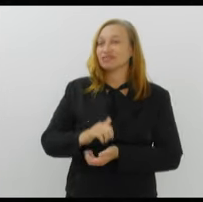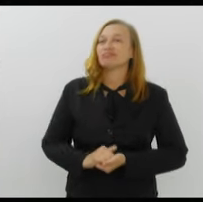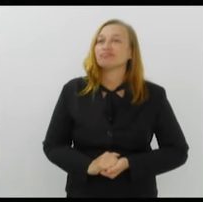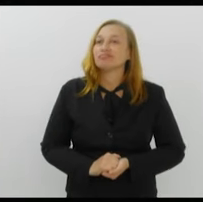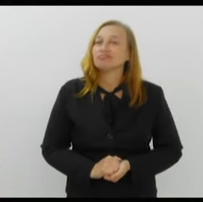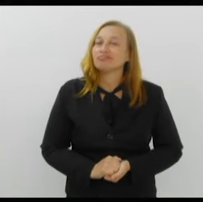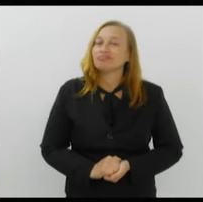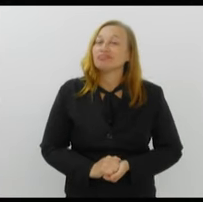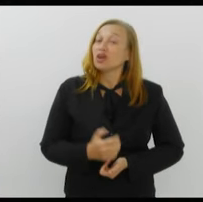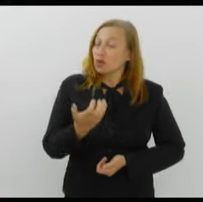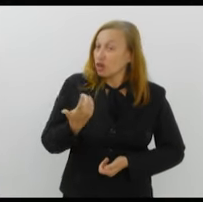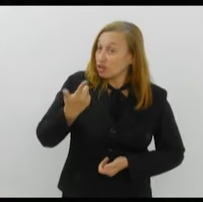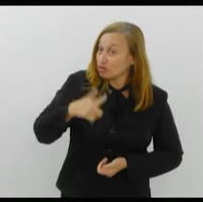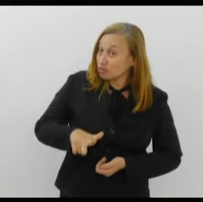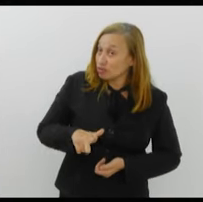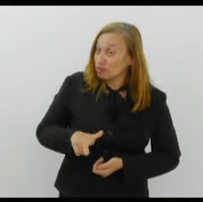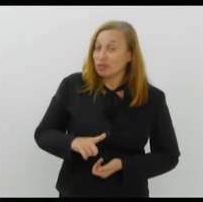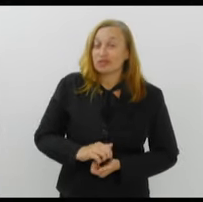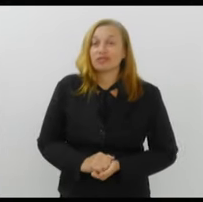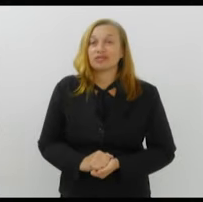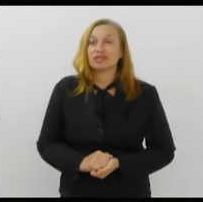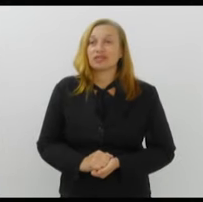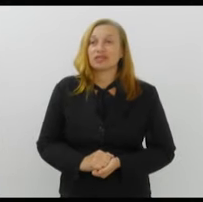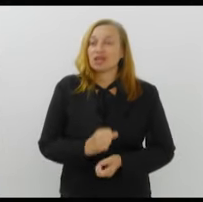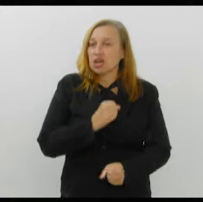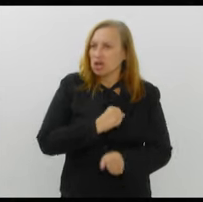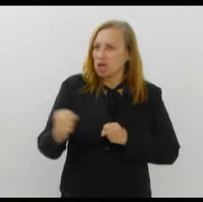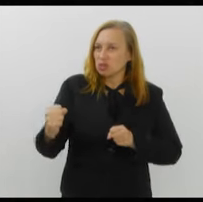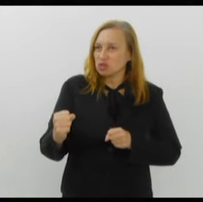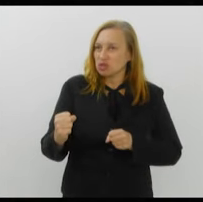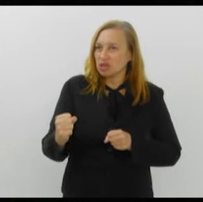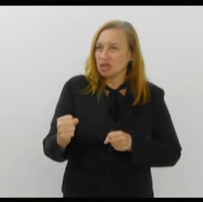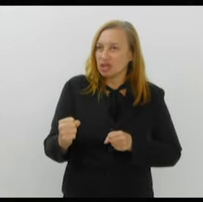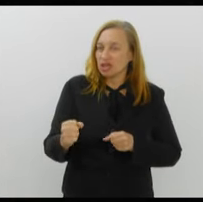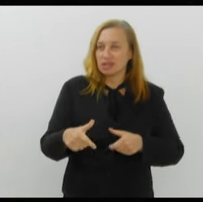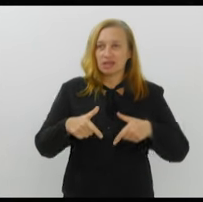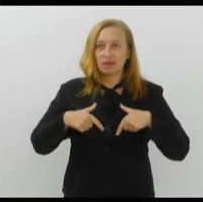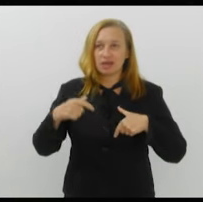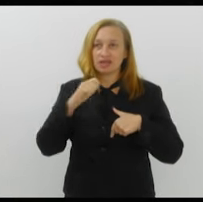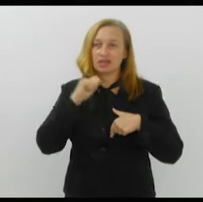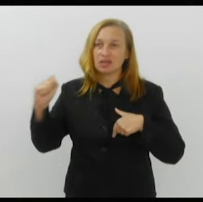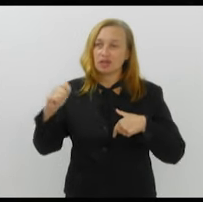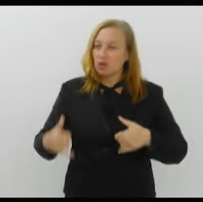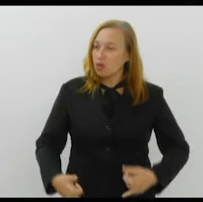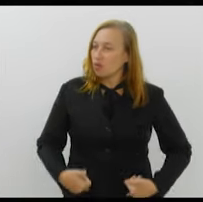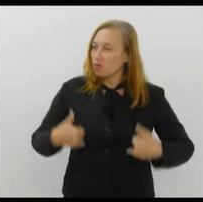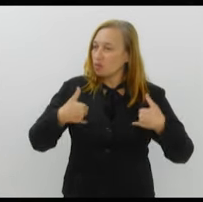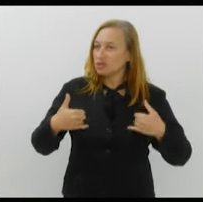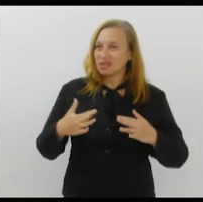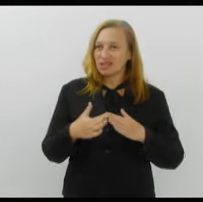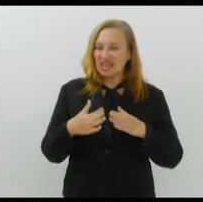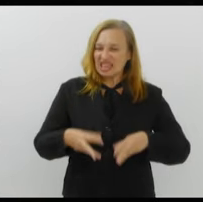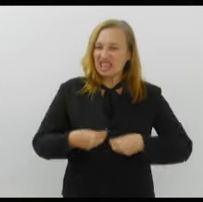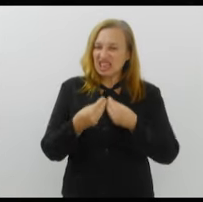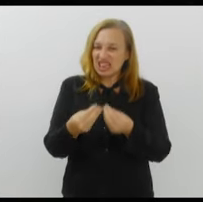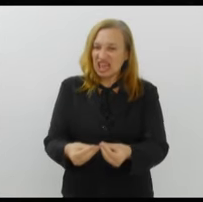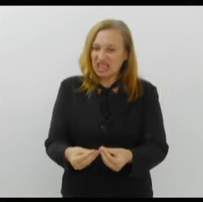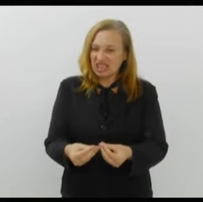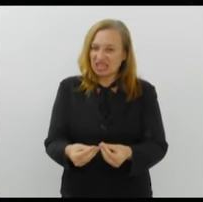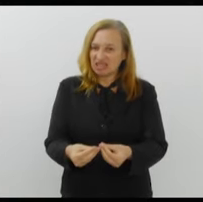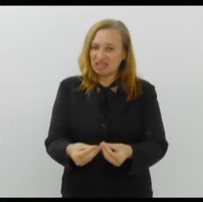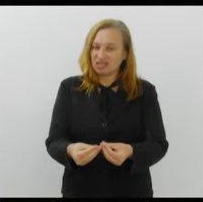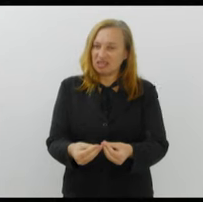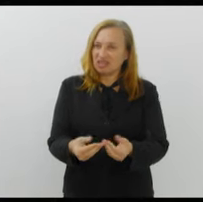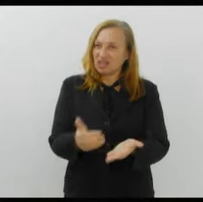Eu quero mais uma vez repudiar essa medalha Tiradentes, a maior honraria dessa casa. É importante